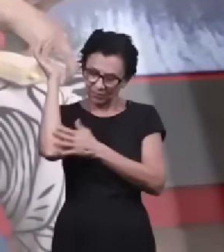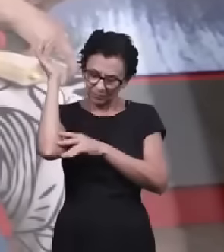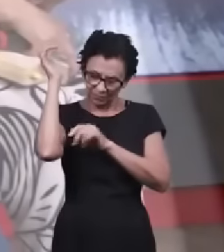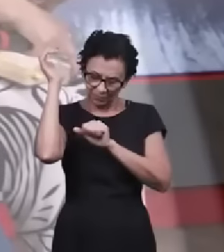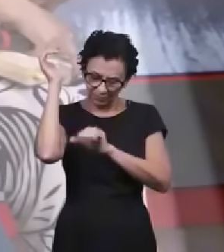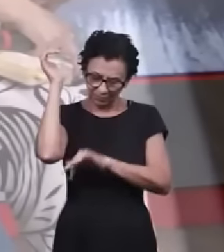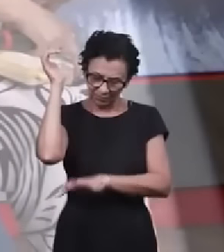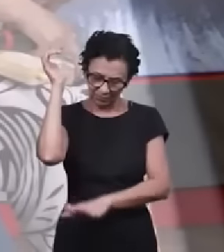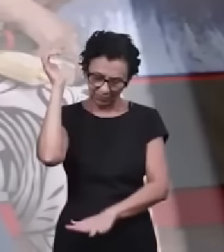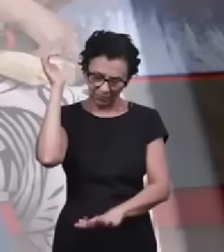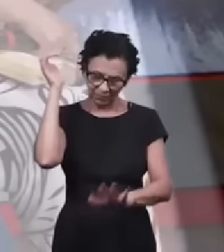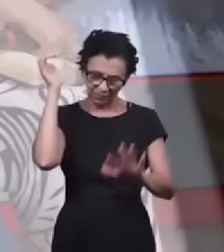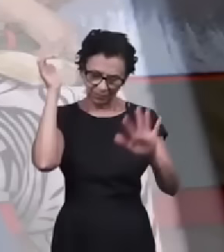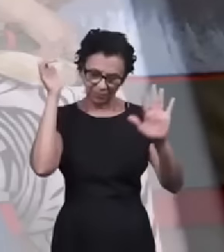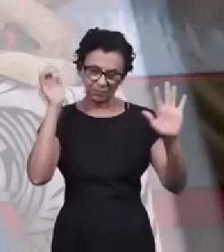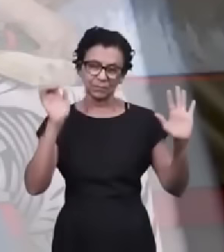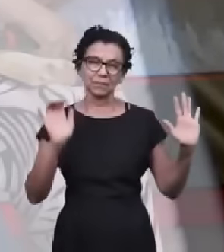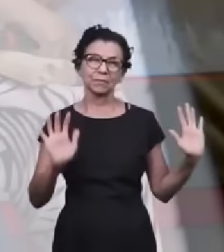chão,